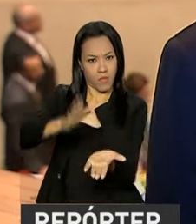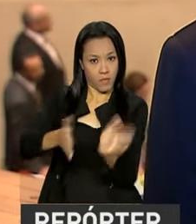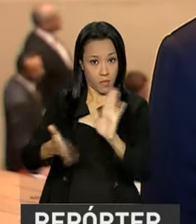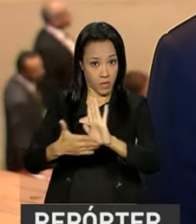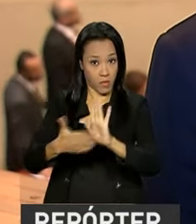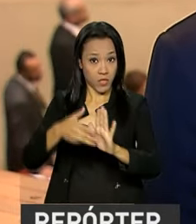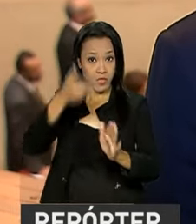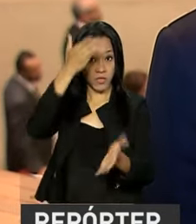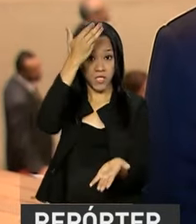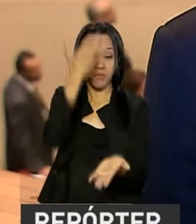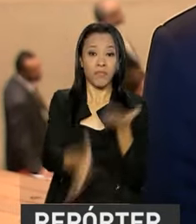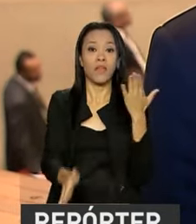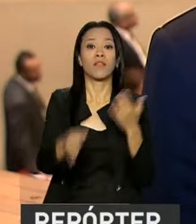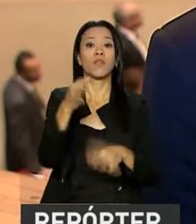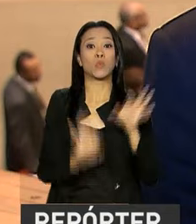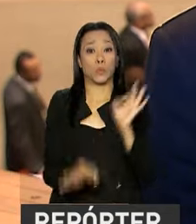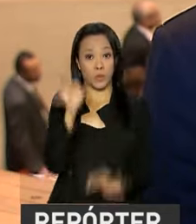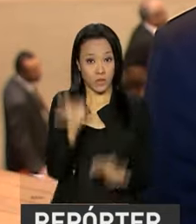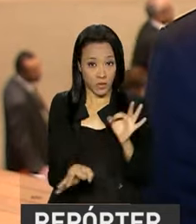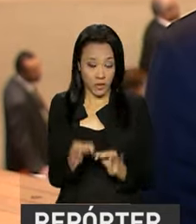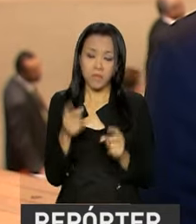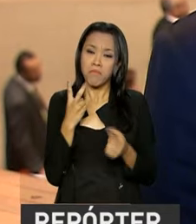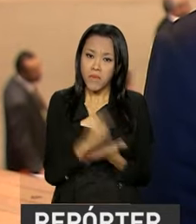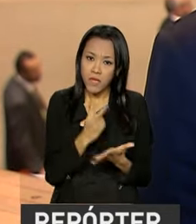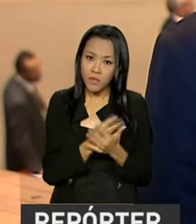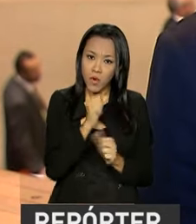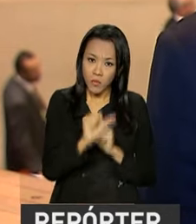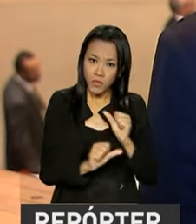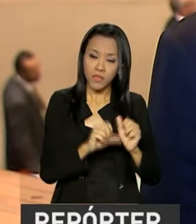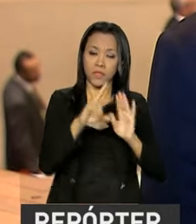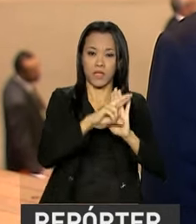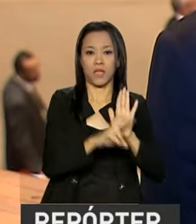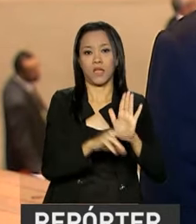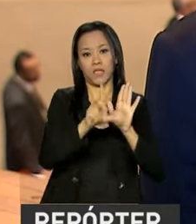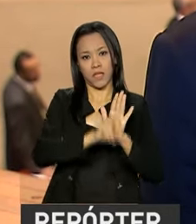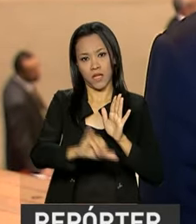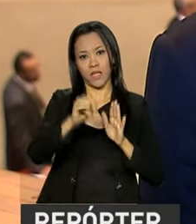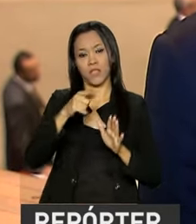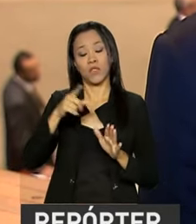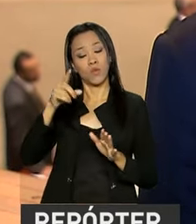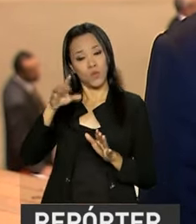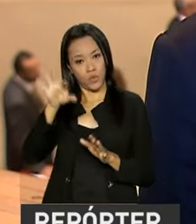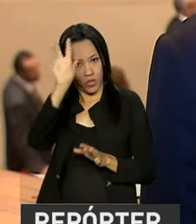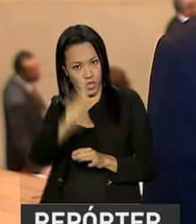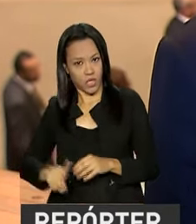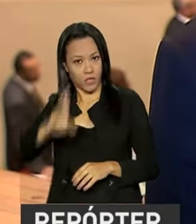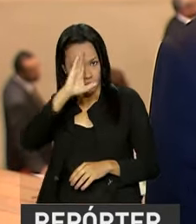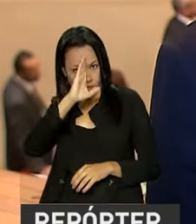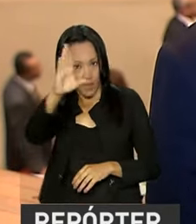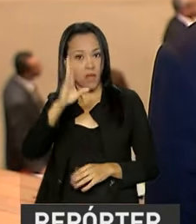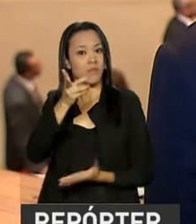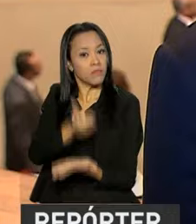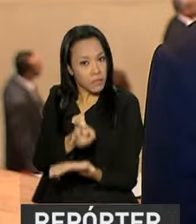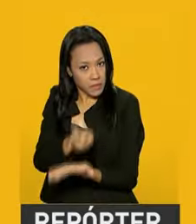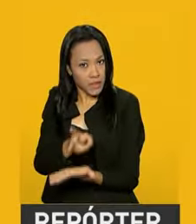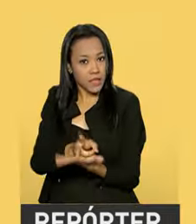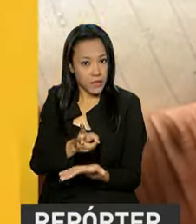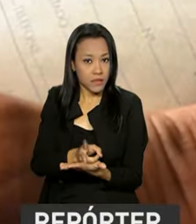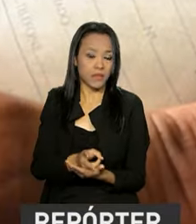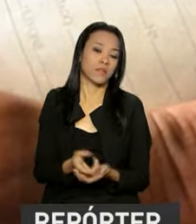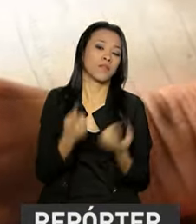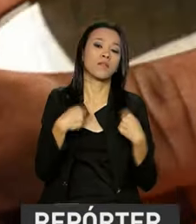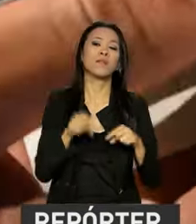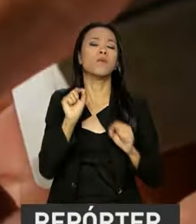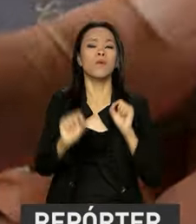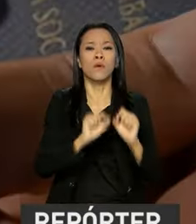justiça e mesmo com as mudanças na legislação os direitos fundamentais dos trabalhadores estão mantidos